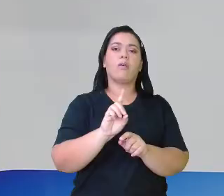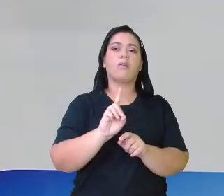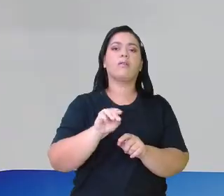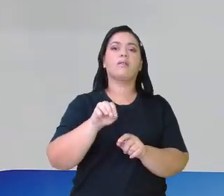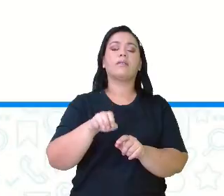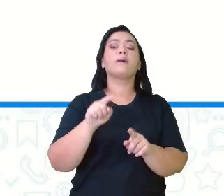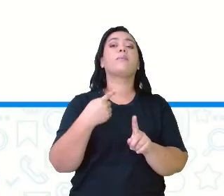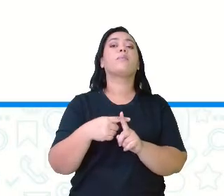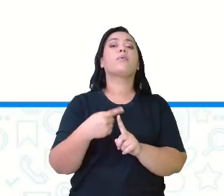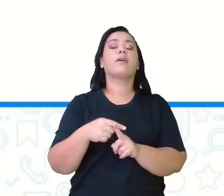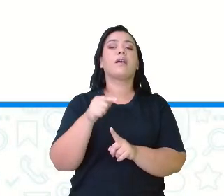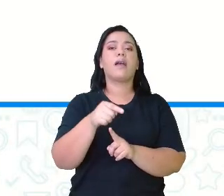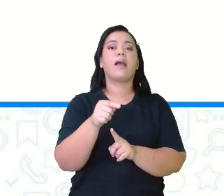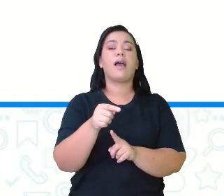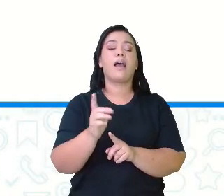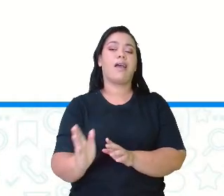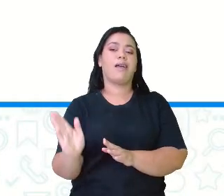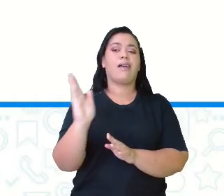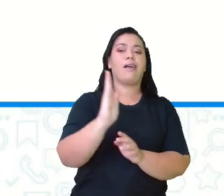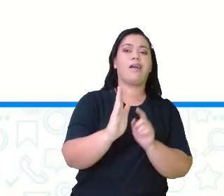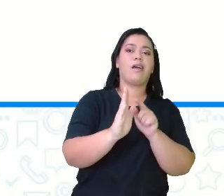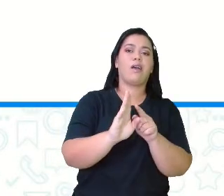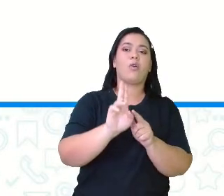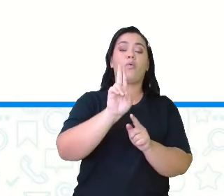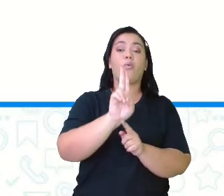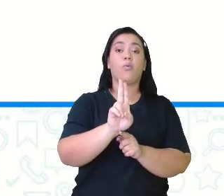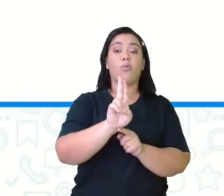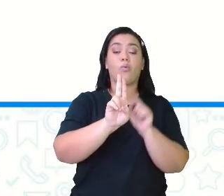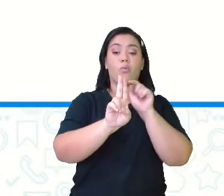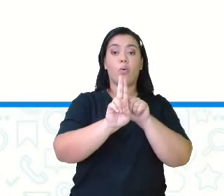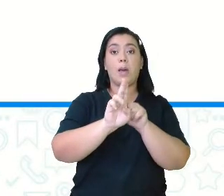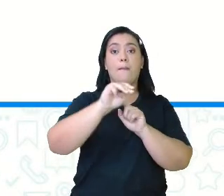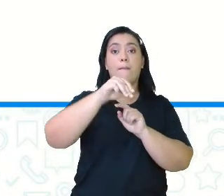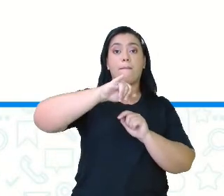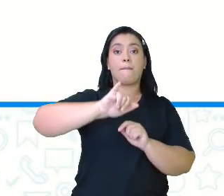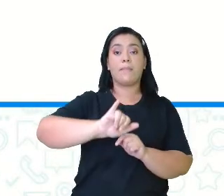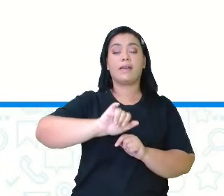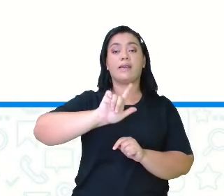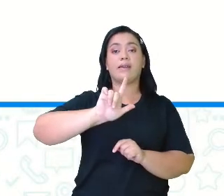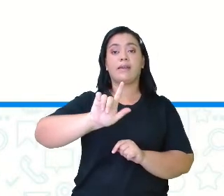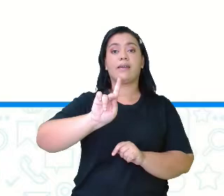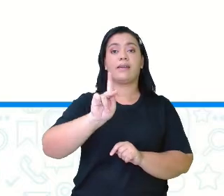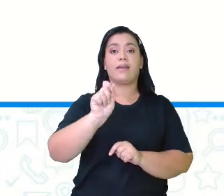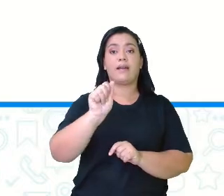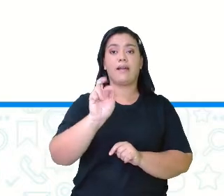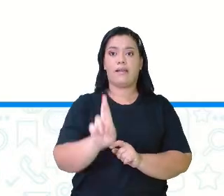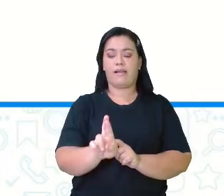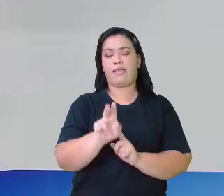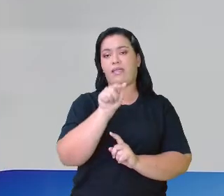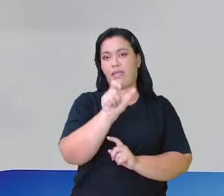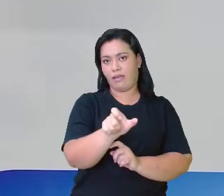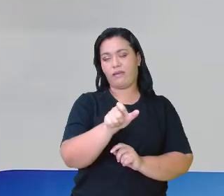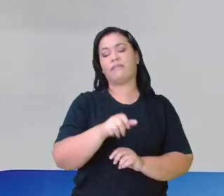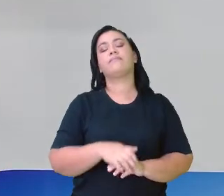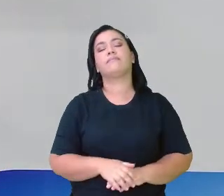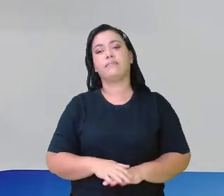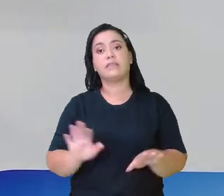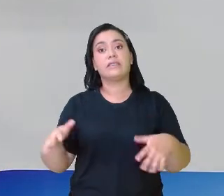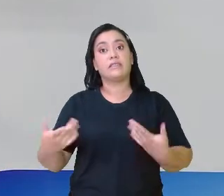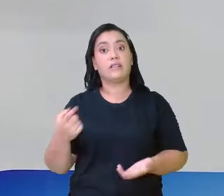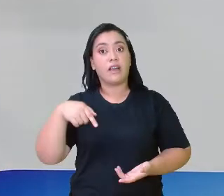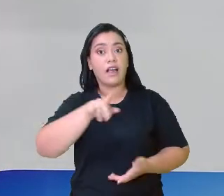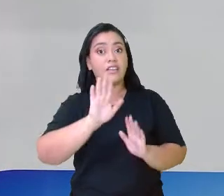estar aqui, ó, na unidade de milhar. E se ele está na unidade de milhar, nós também